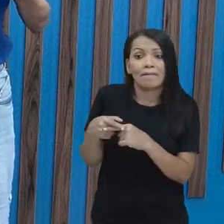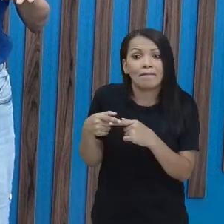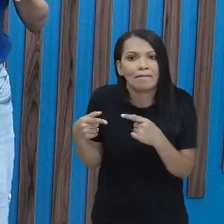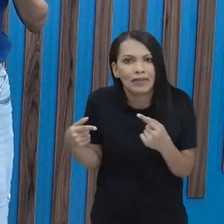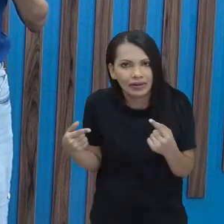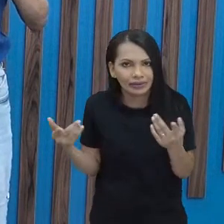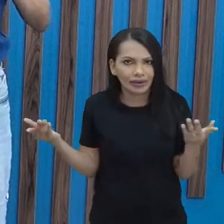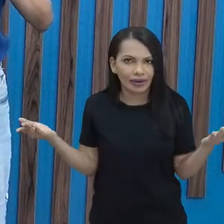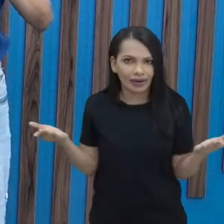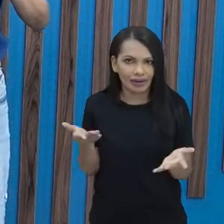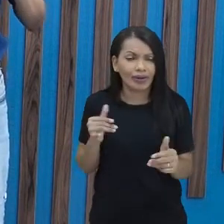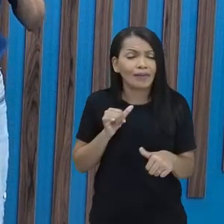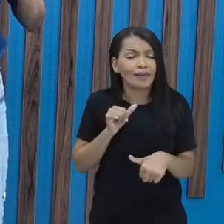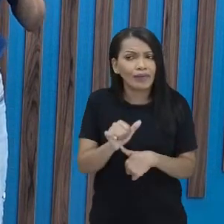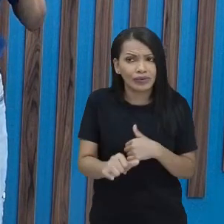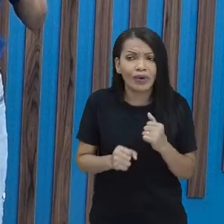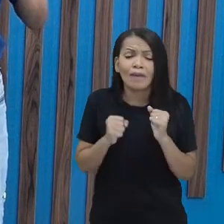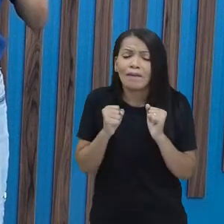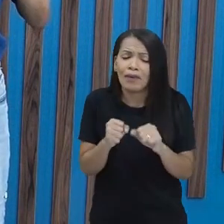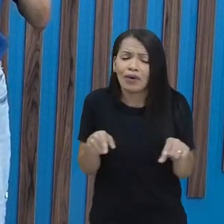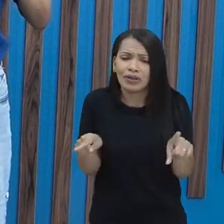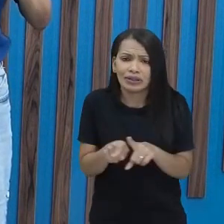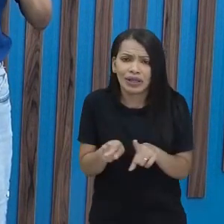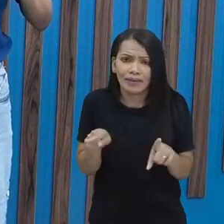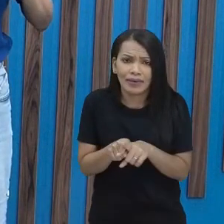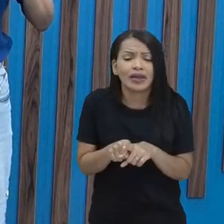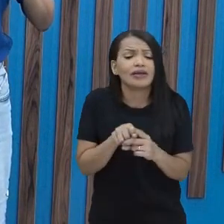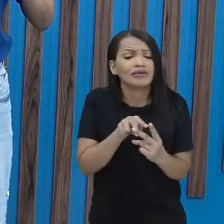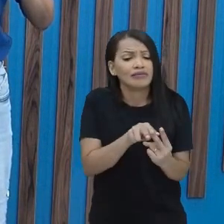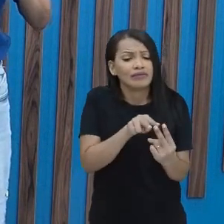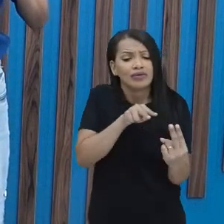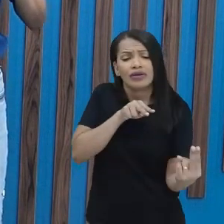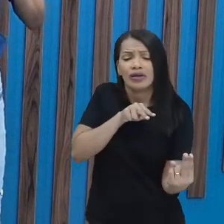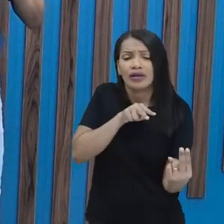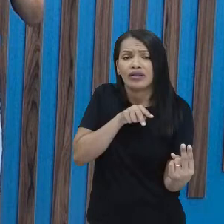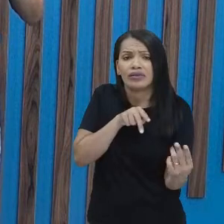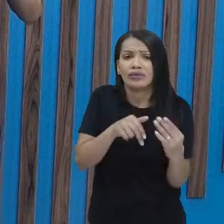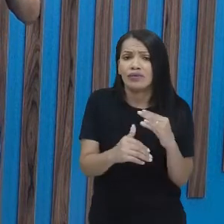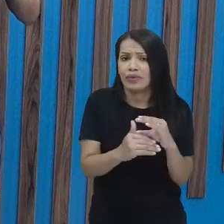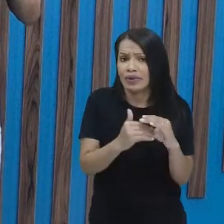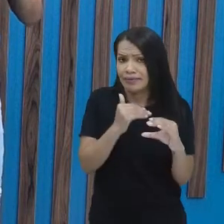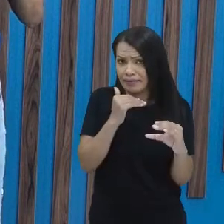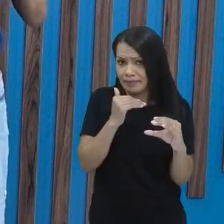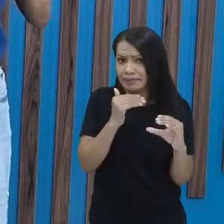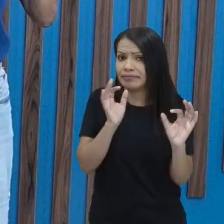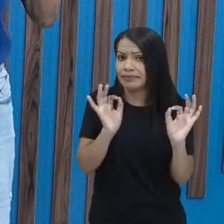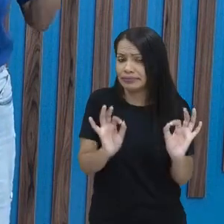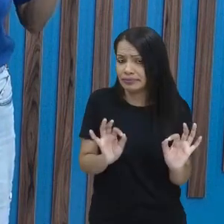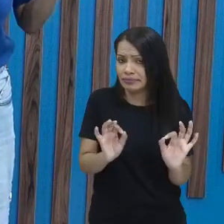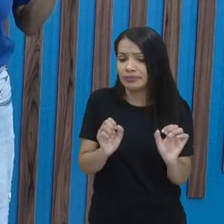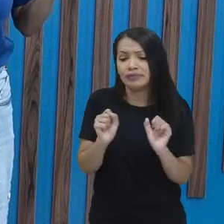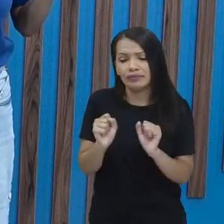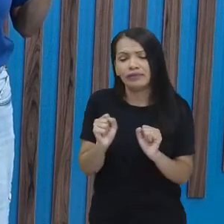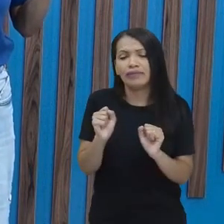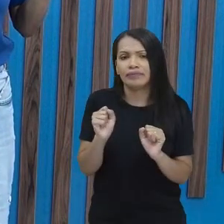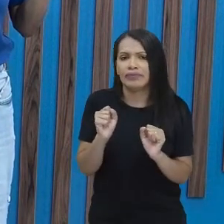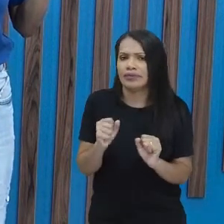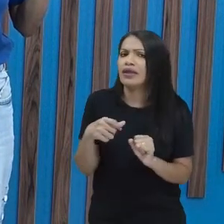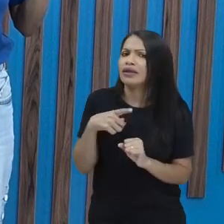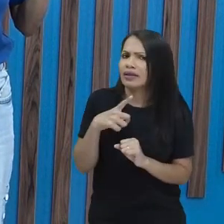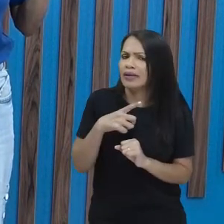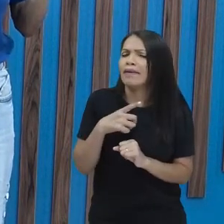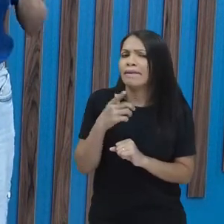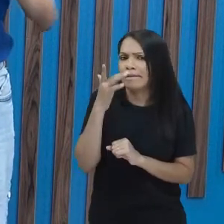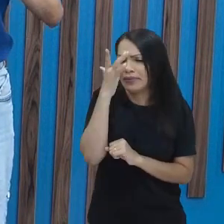do e-mail. Mas não quer dizer que ela ainda não seja usada por outras